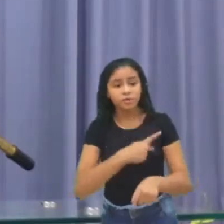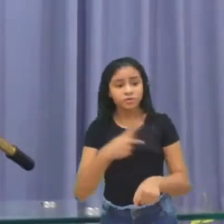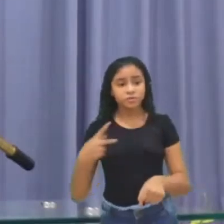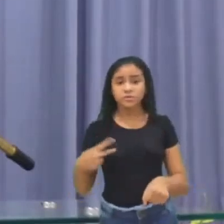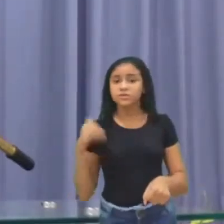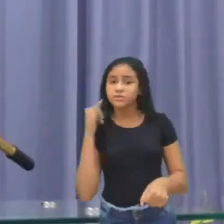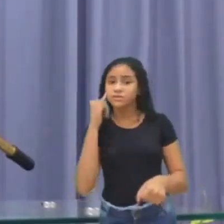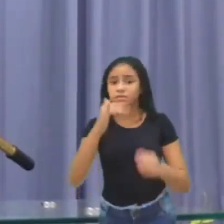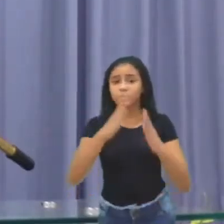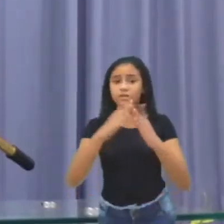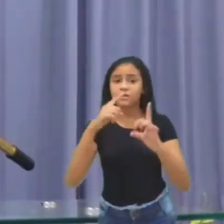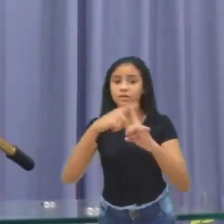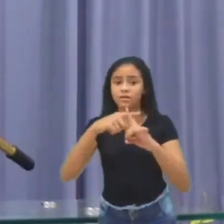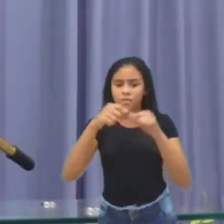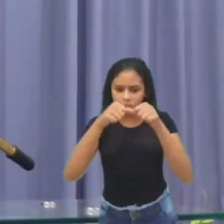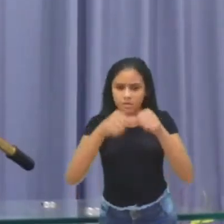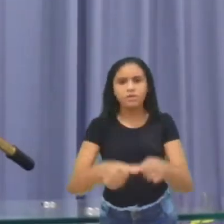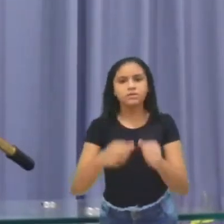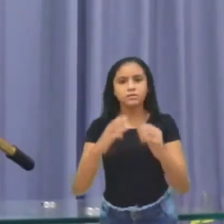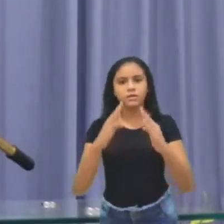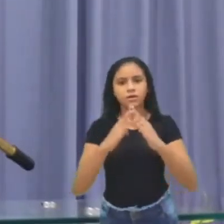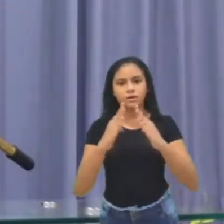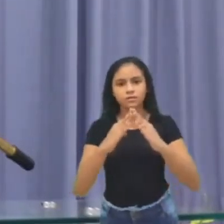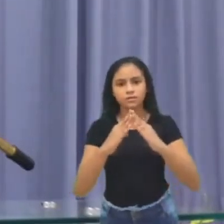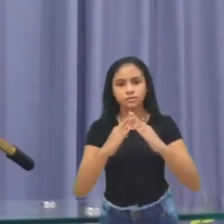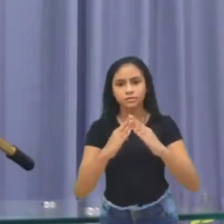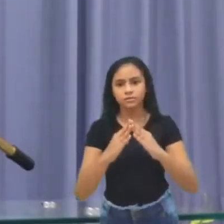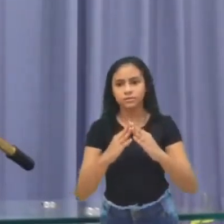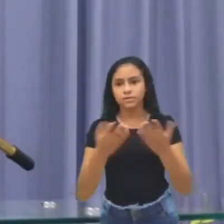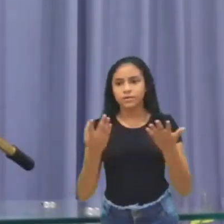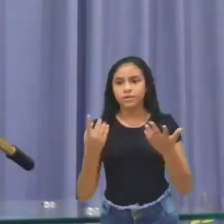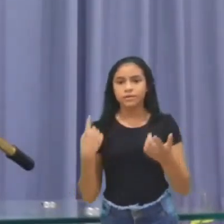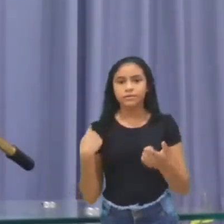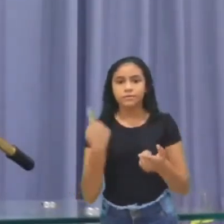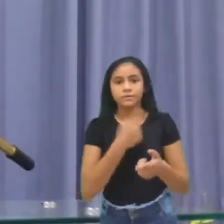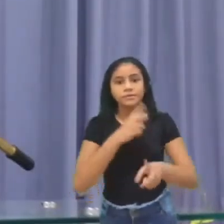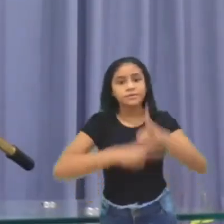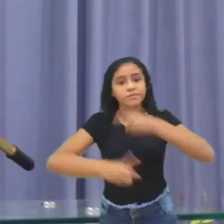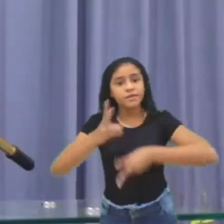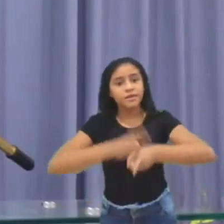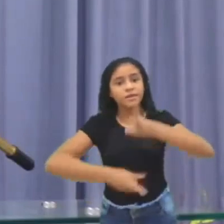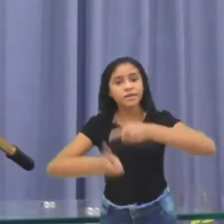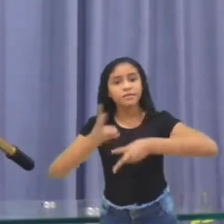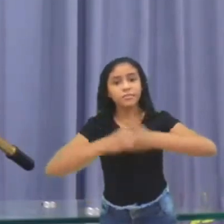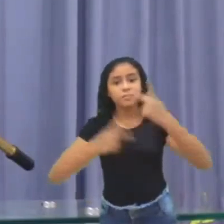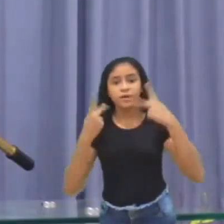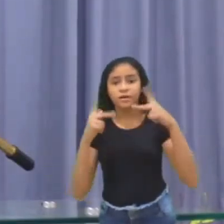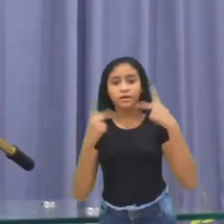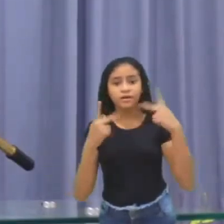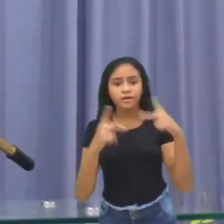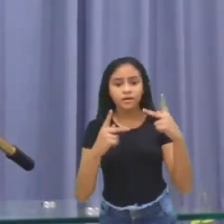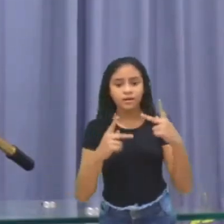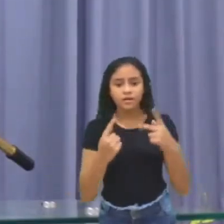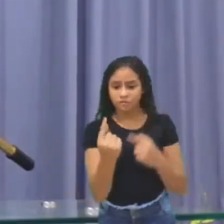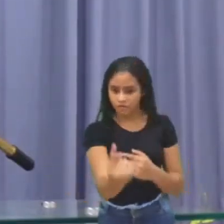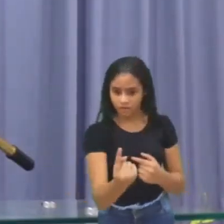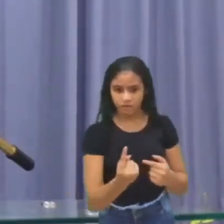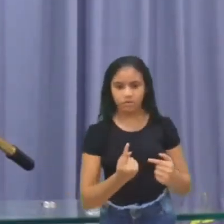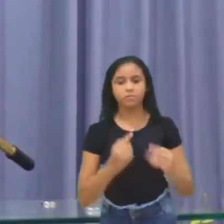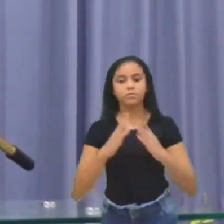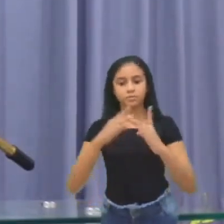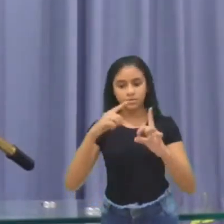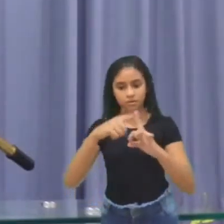para a igreja: fique em casa. Nós sempre pregamos o contrário: venha para o templo, não fique em casa. Agora estamos